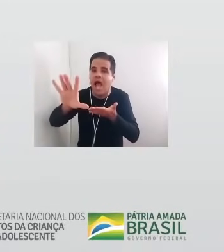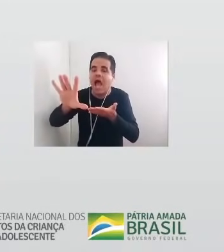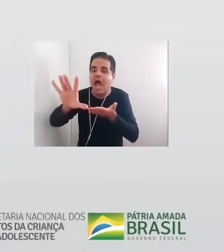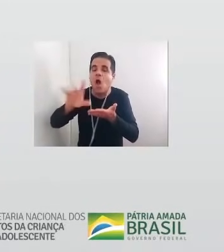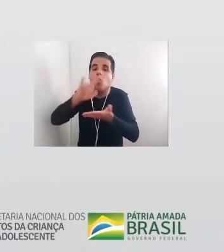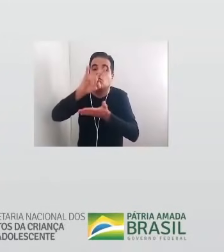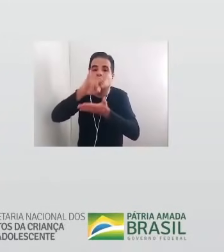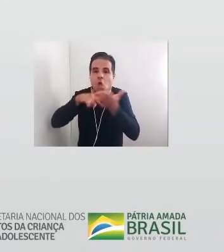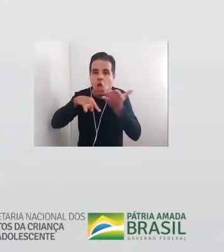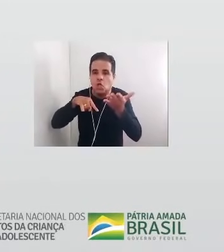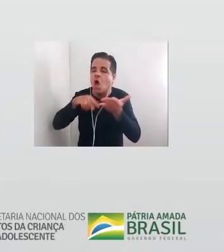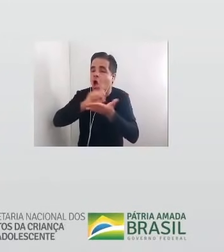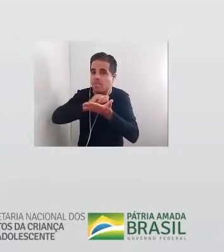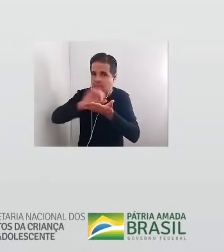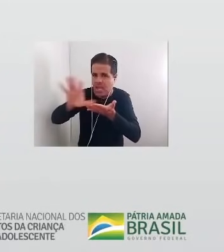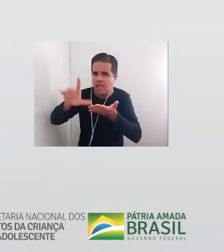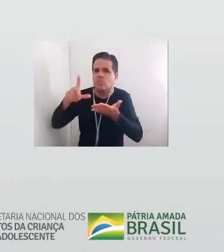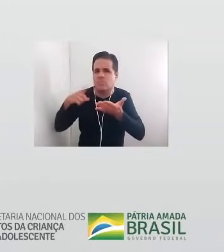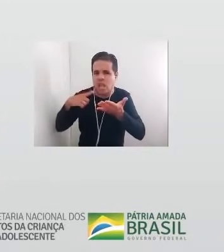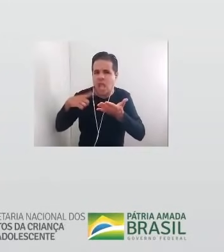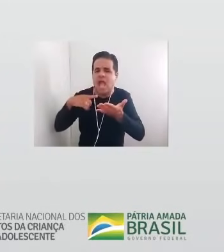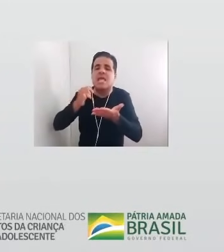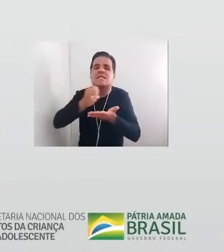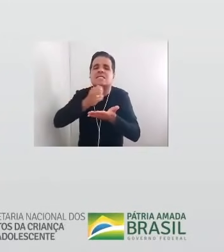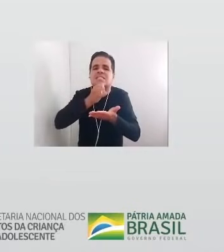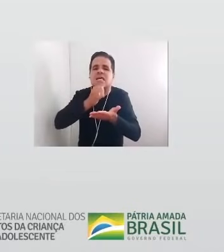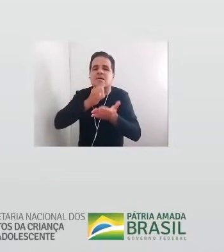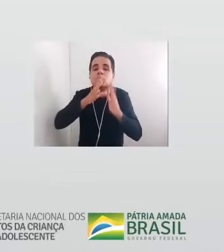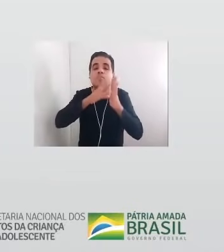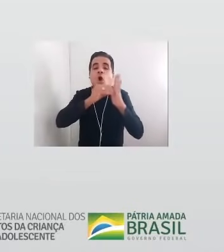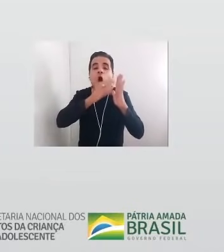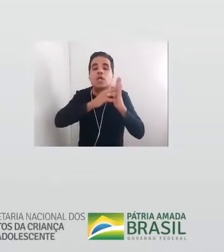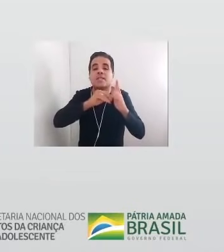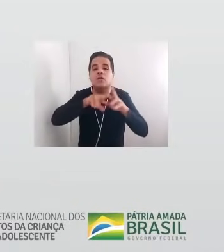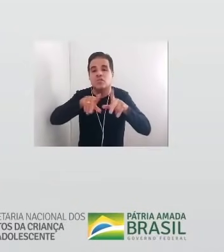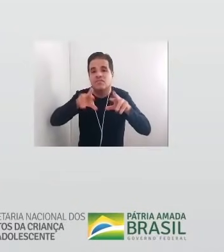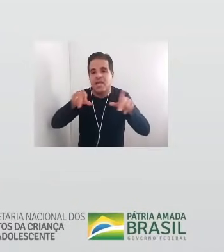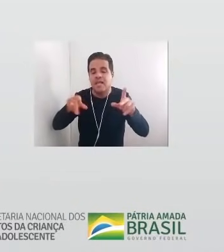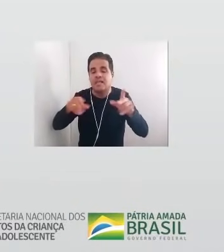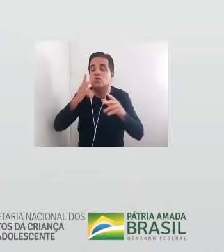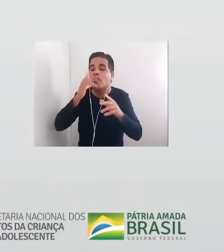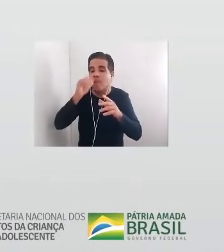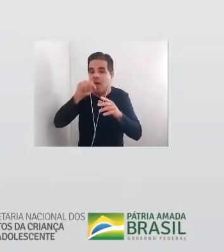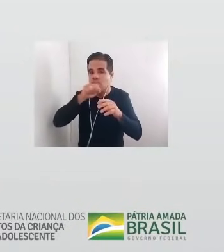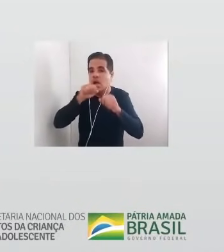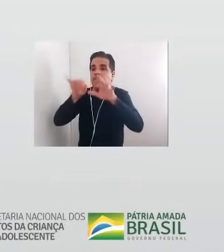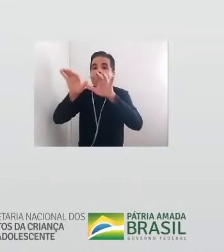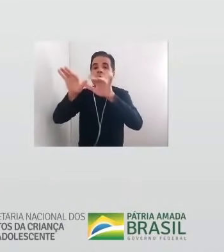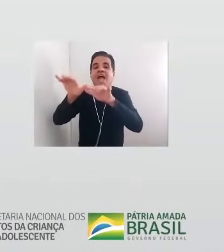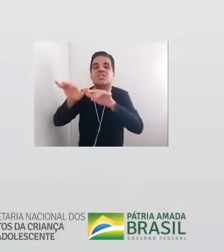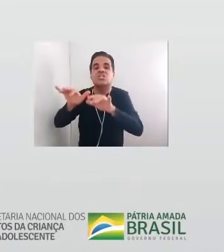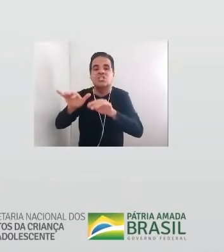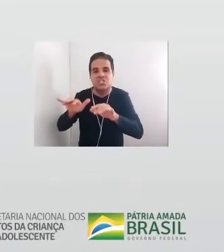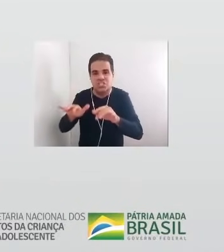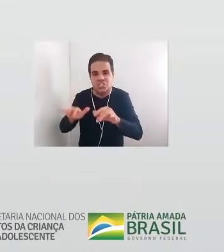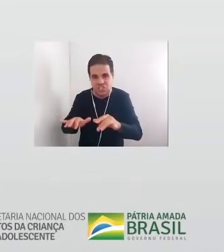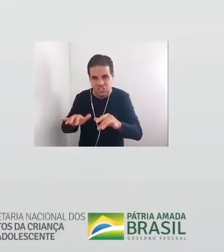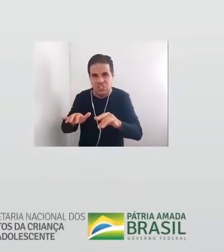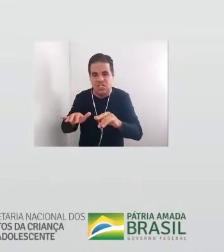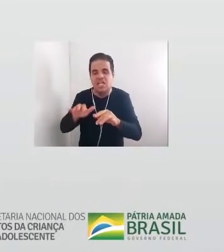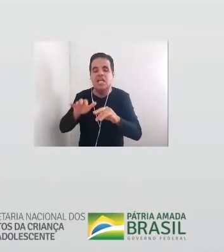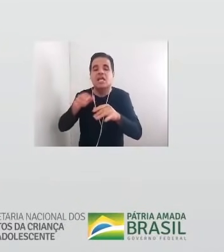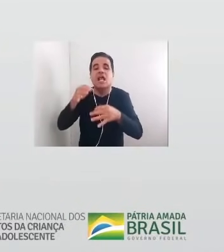documento, existem vários exemplos e modelos na internet. Um documento que os pais vão redigir notificando extrajudicialmente